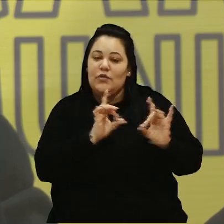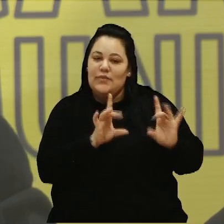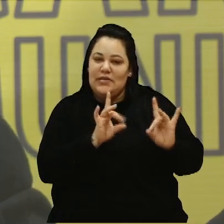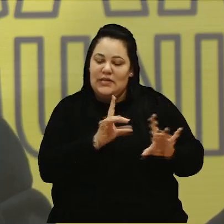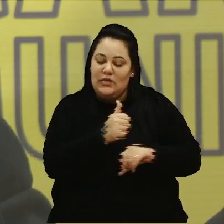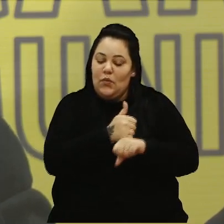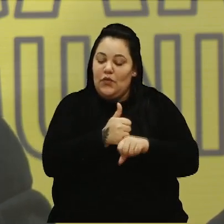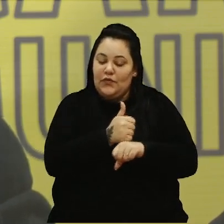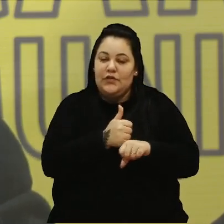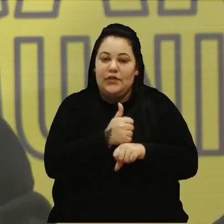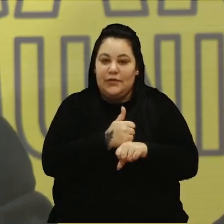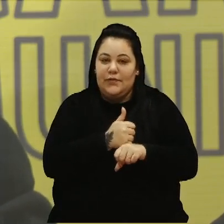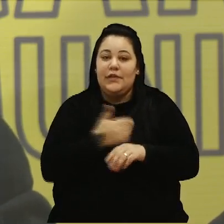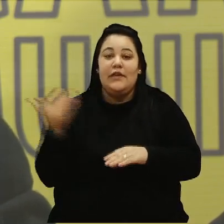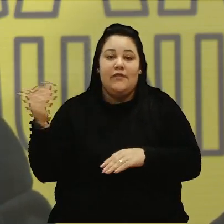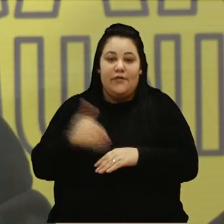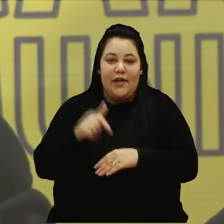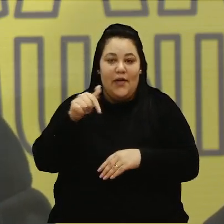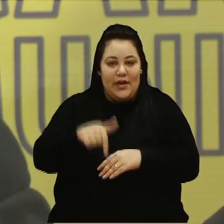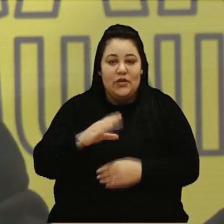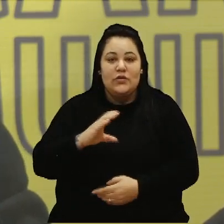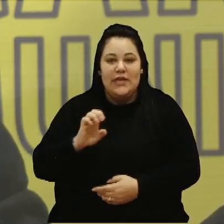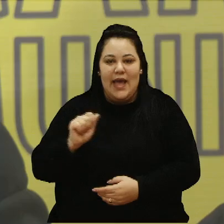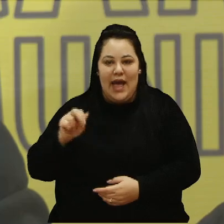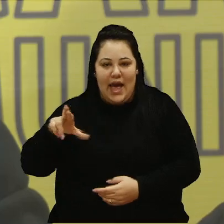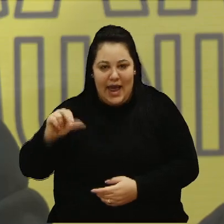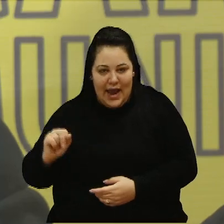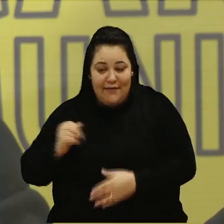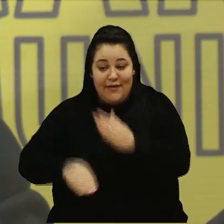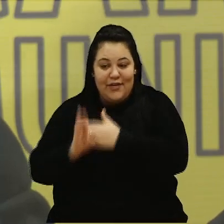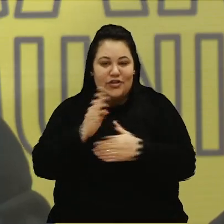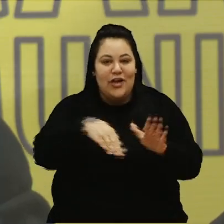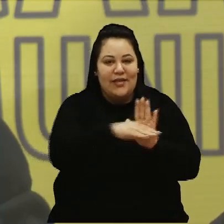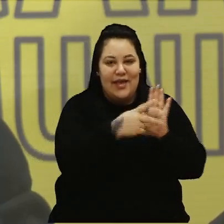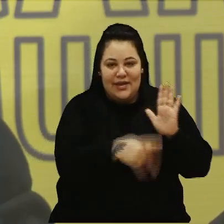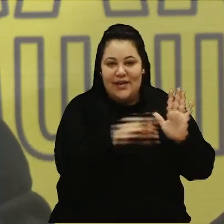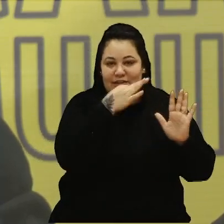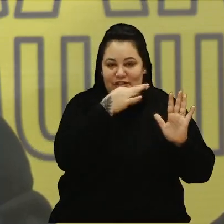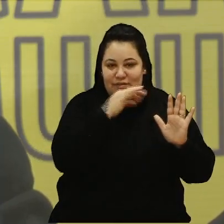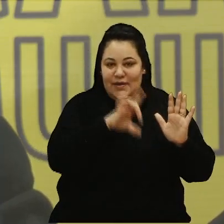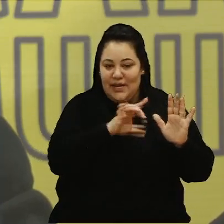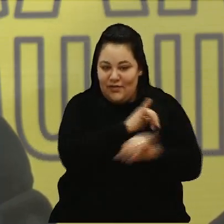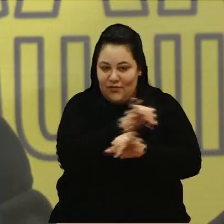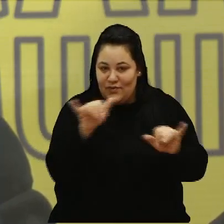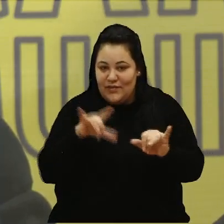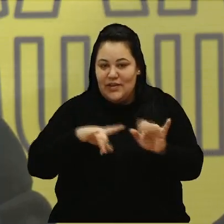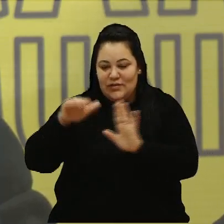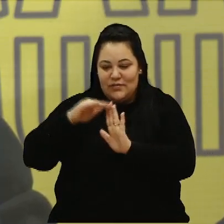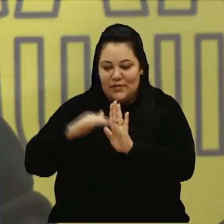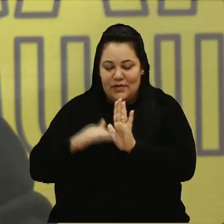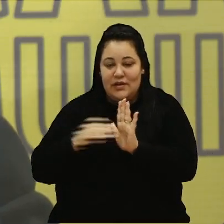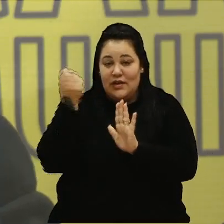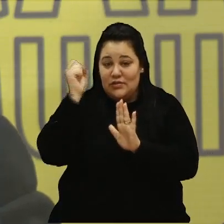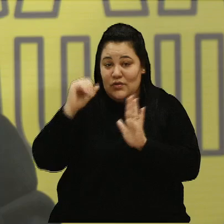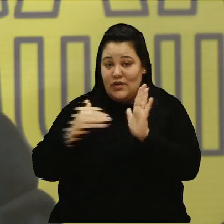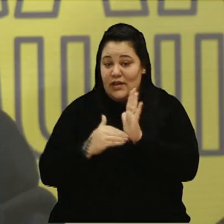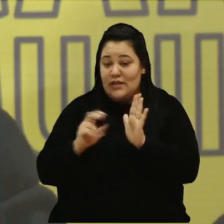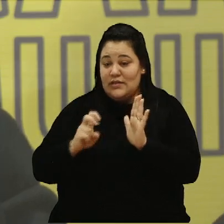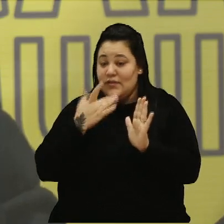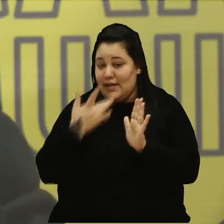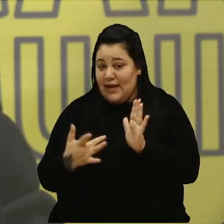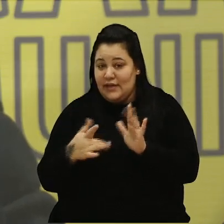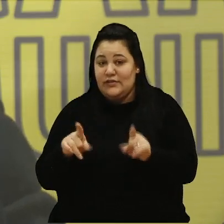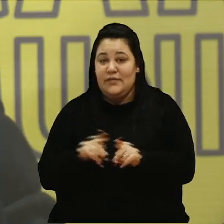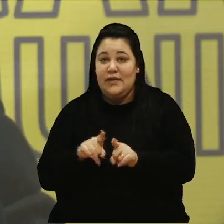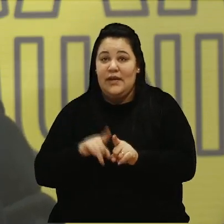vem do Ceará para nos trazer essas informações. Então, vai ser um seminário incrível, com programação das 8 da manhã às 5 da tarde, e